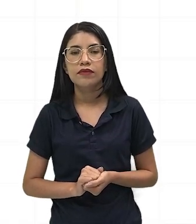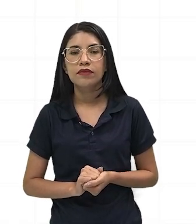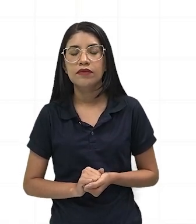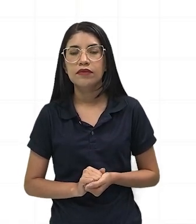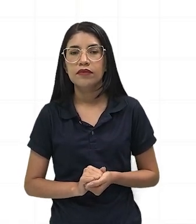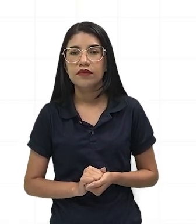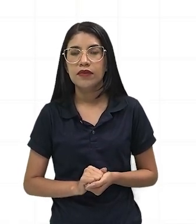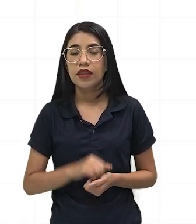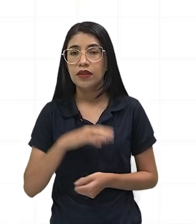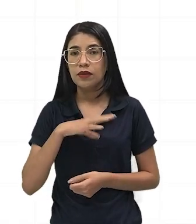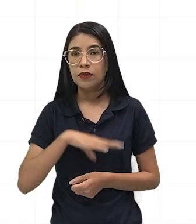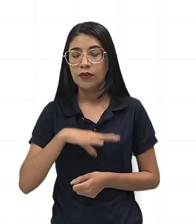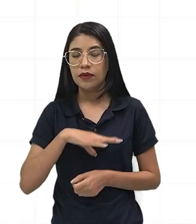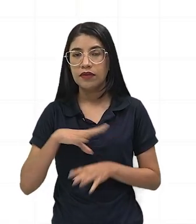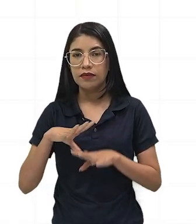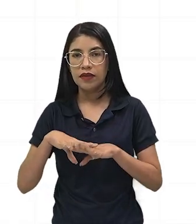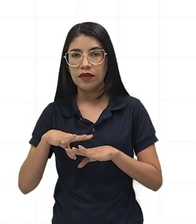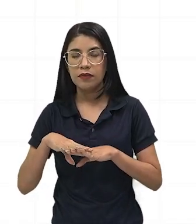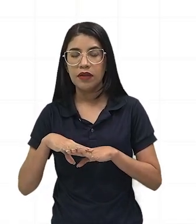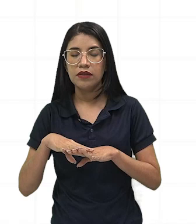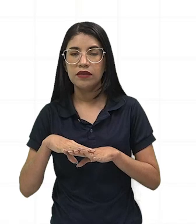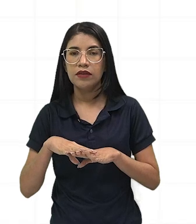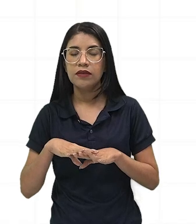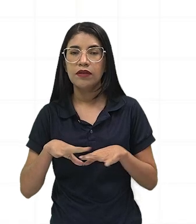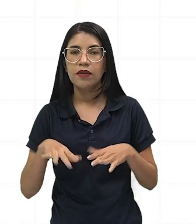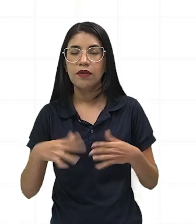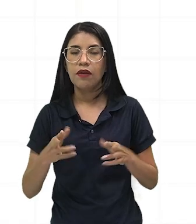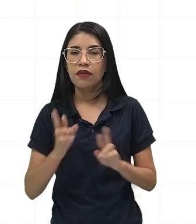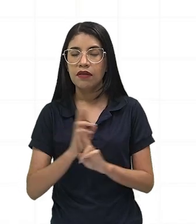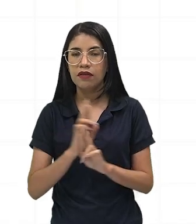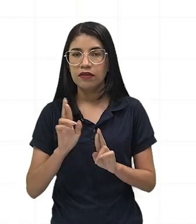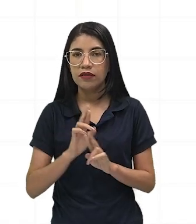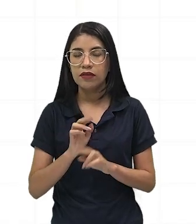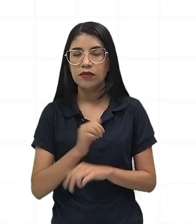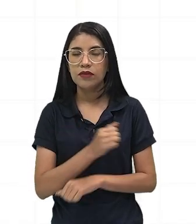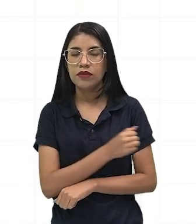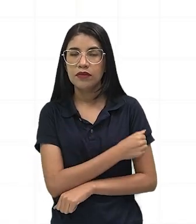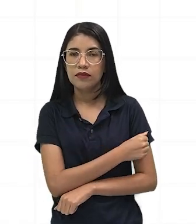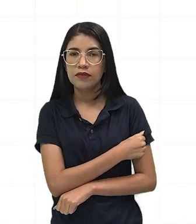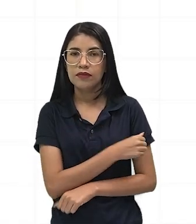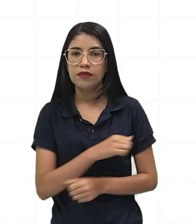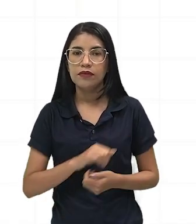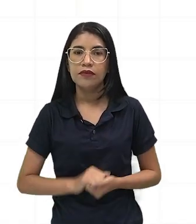língua portuguesa para matemática, né? Qual foi a correlação?